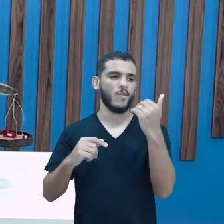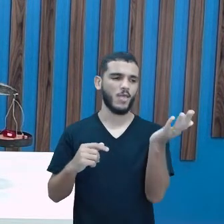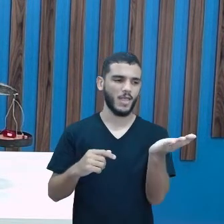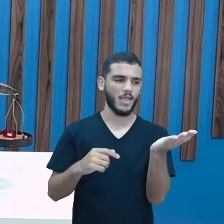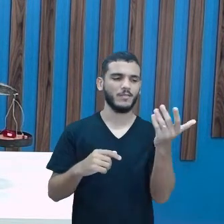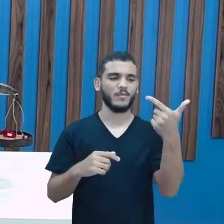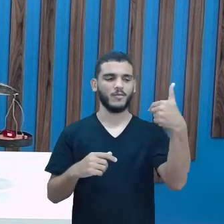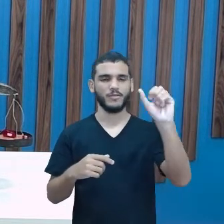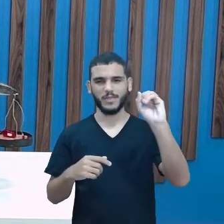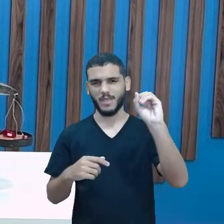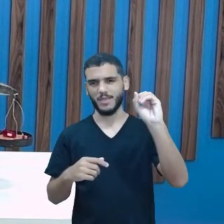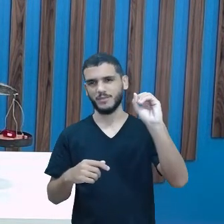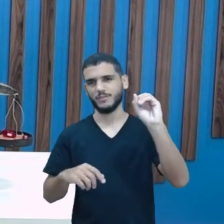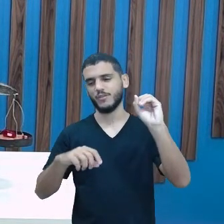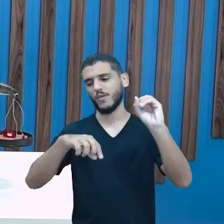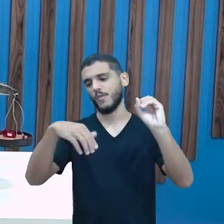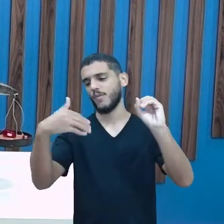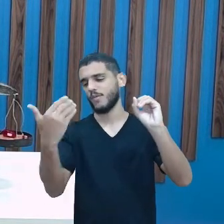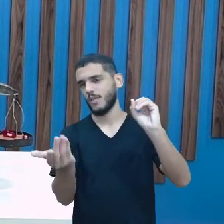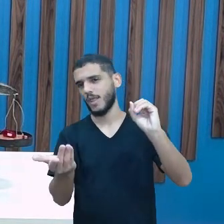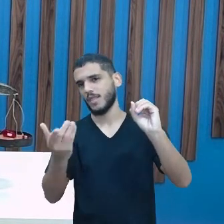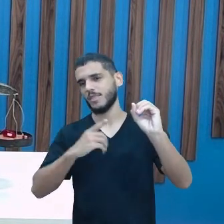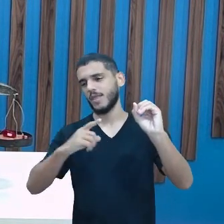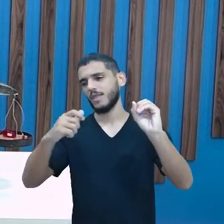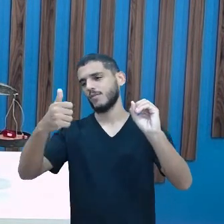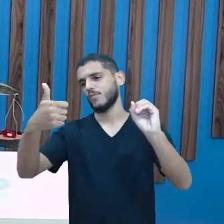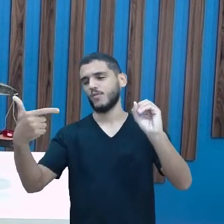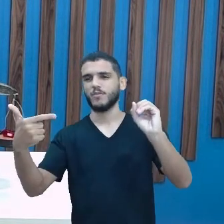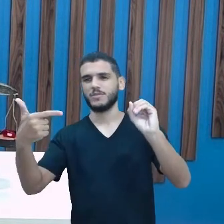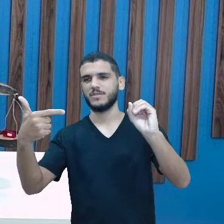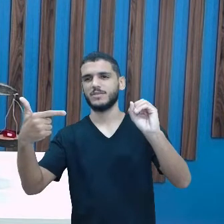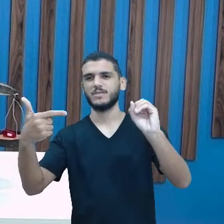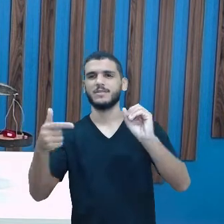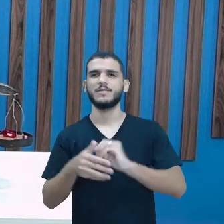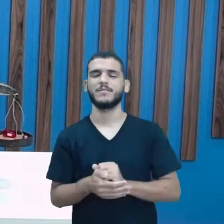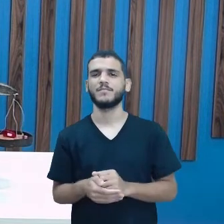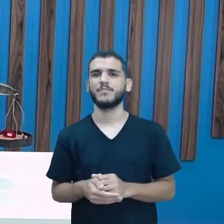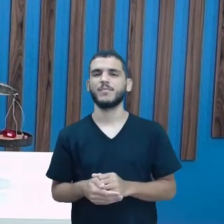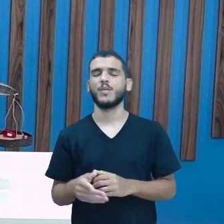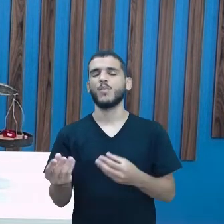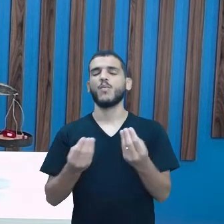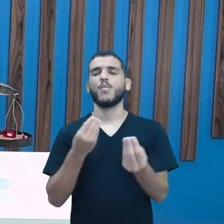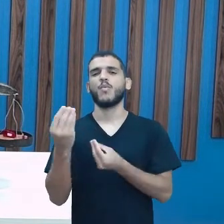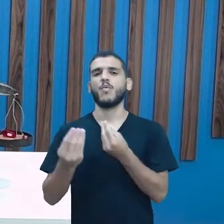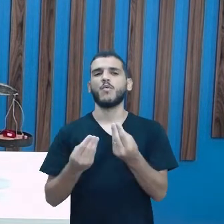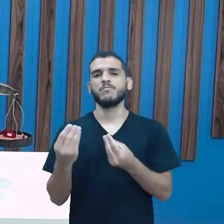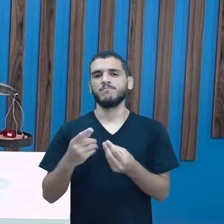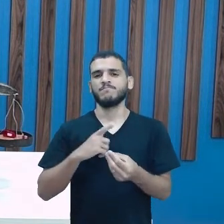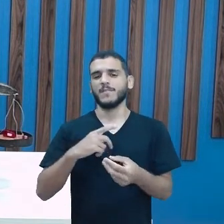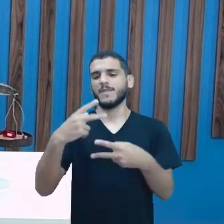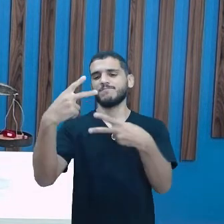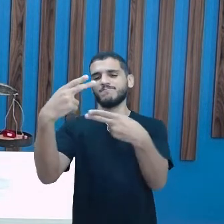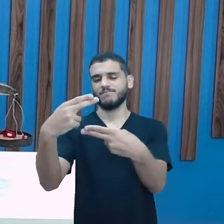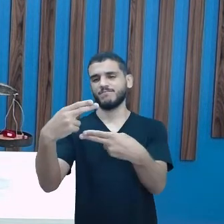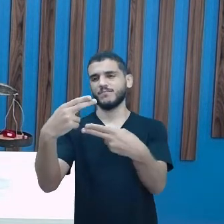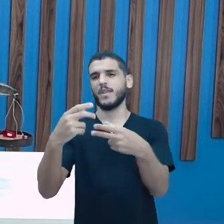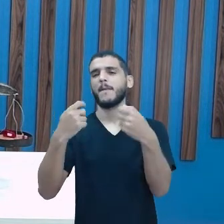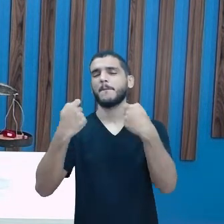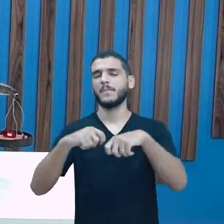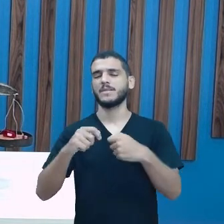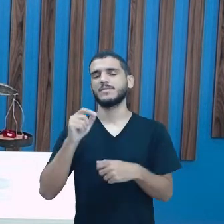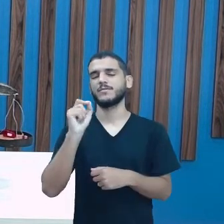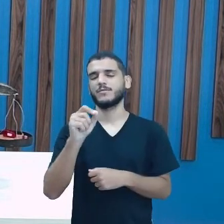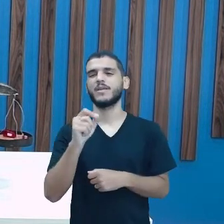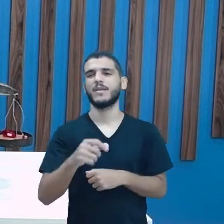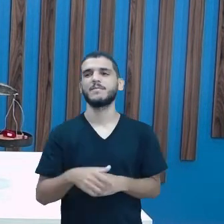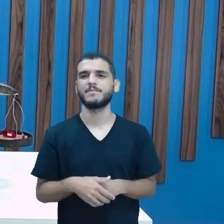tenho 10, do meu outro lado eu tenho 12. Mas para ter uma relação de igualdade, o que é que eu preciso fazer